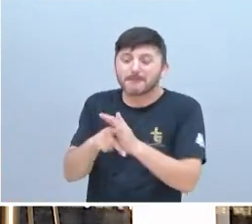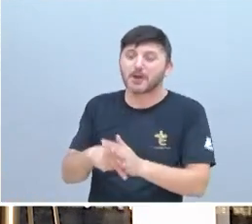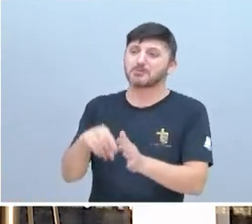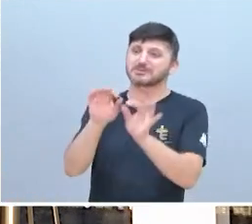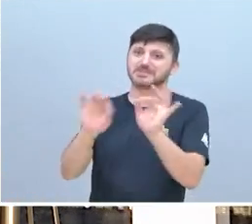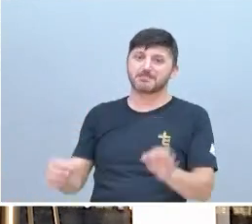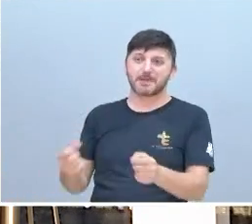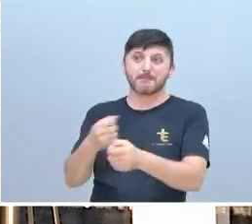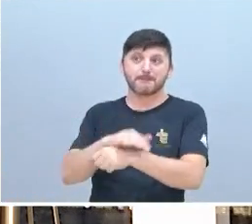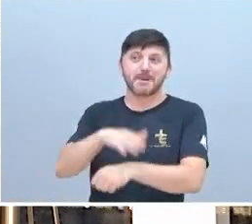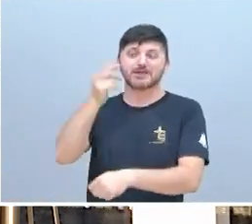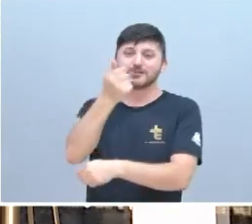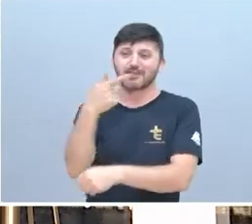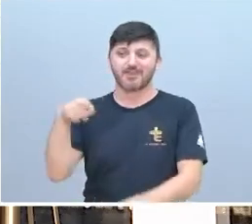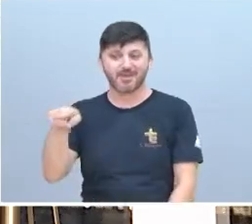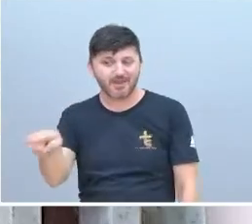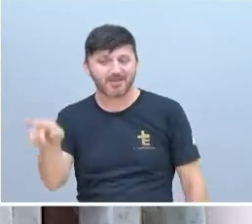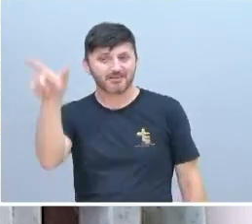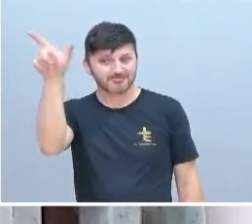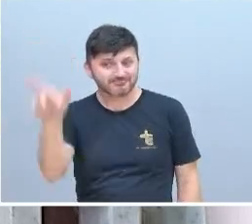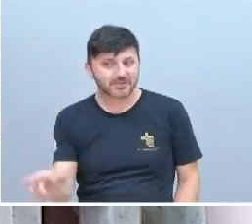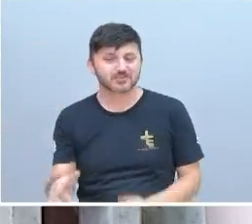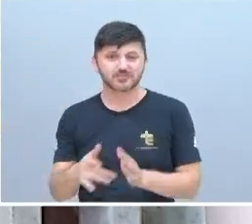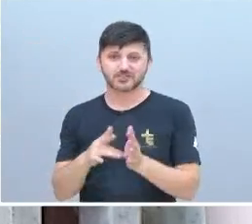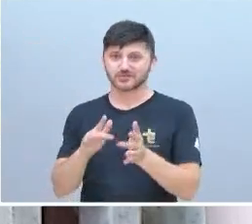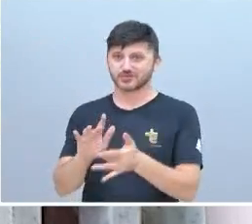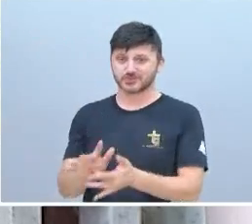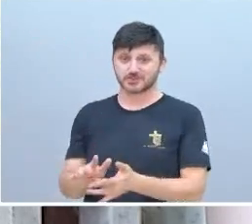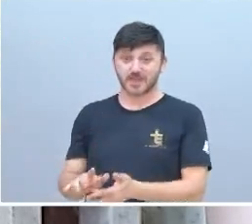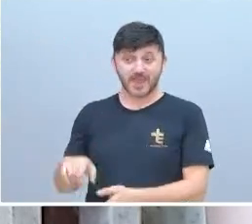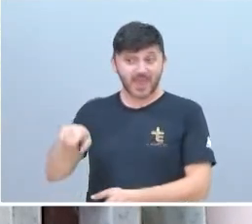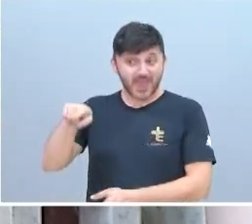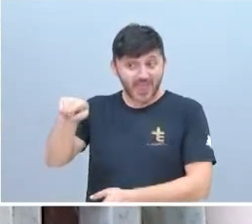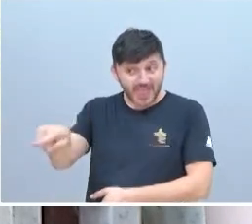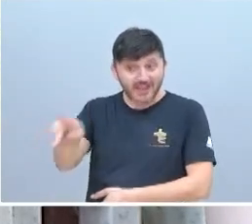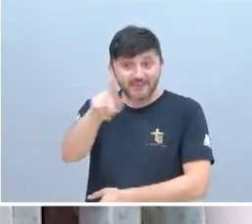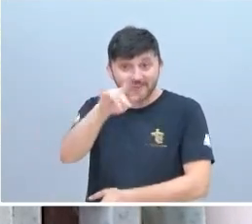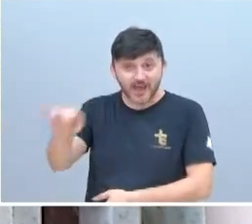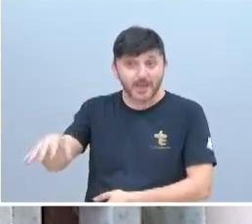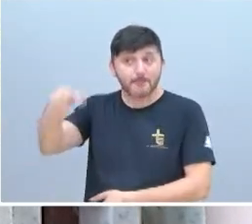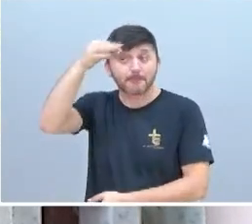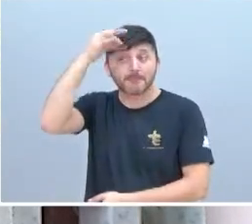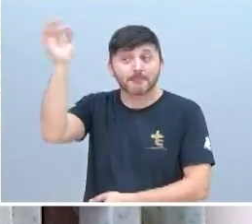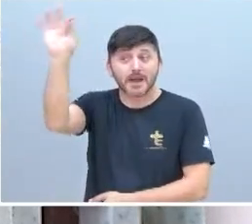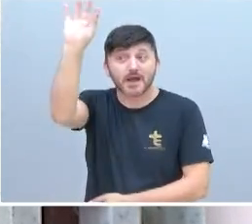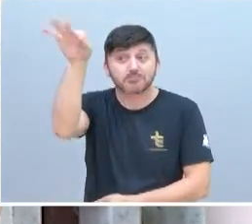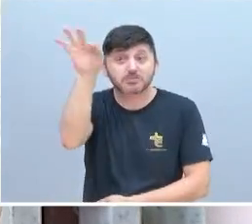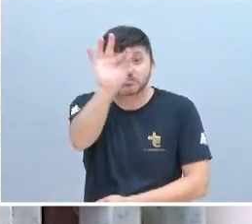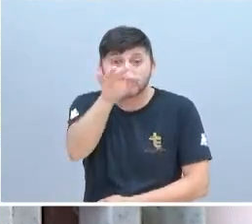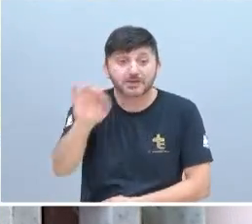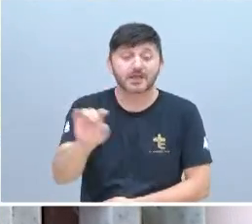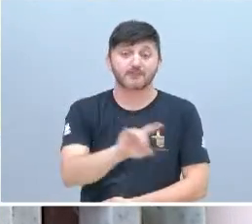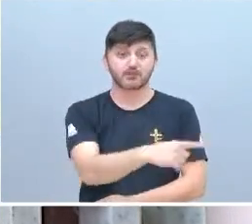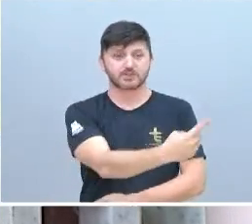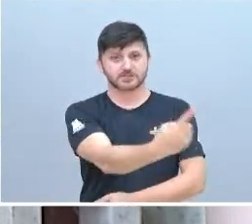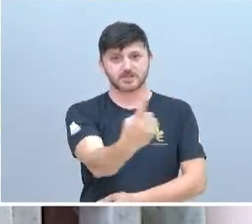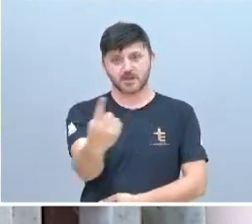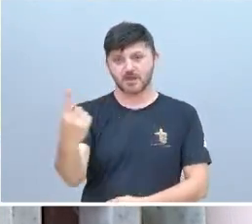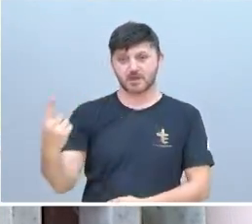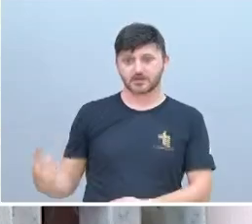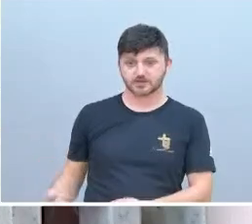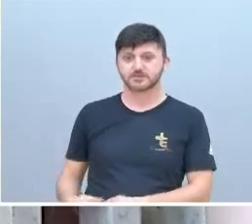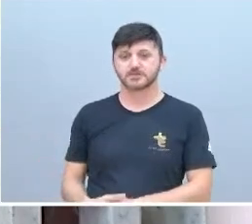suas sandálias. Ele vos batizará no Espírito Santo e no